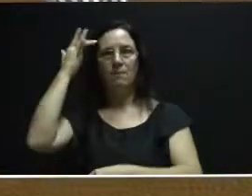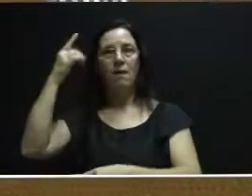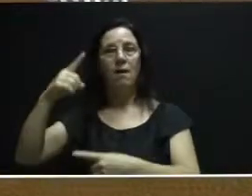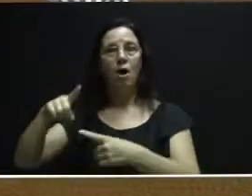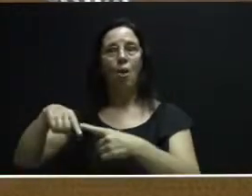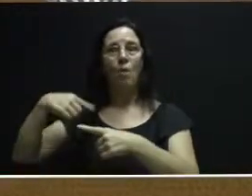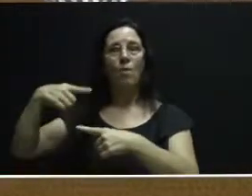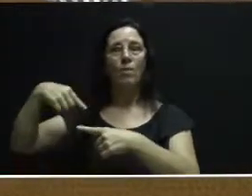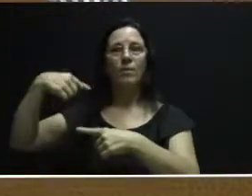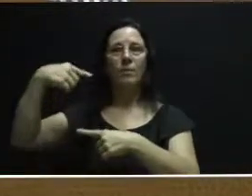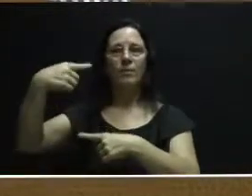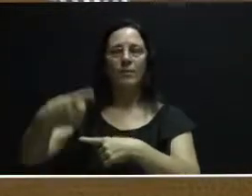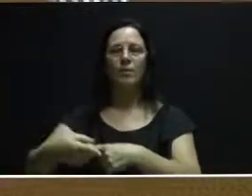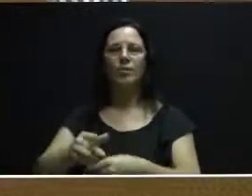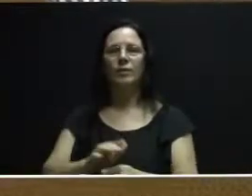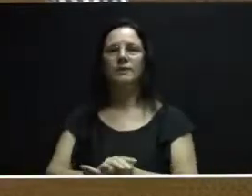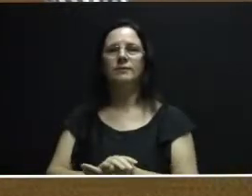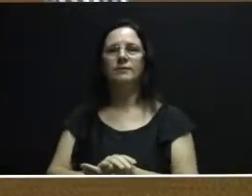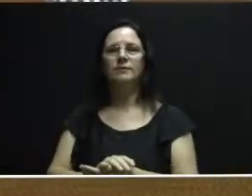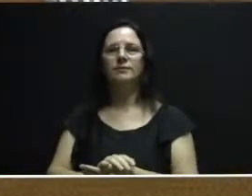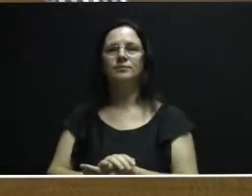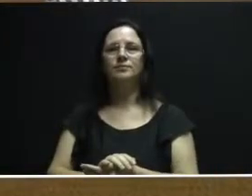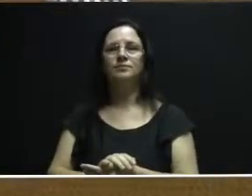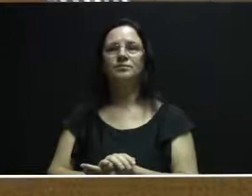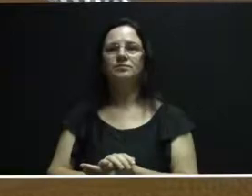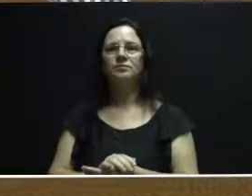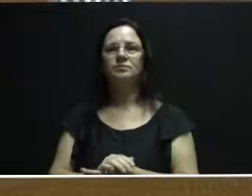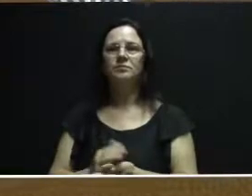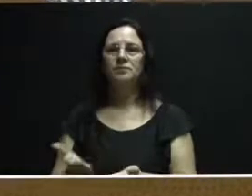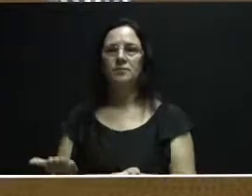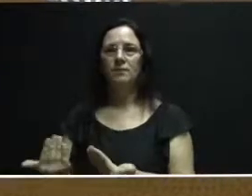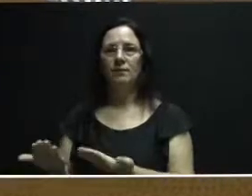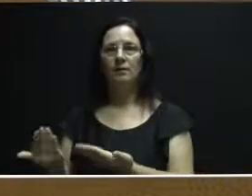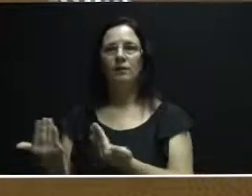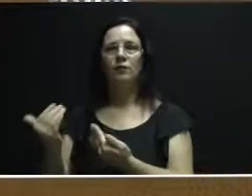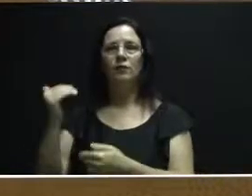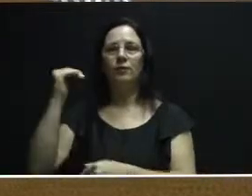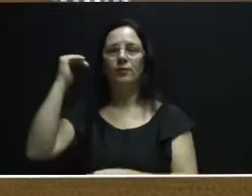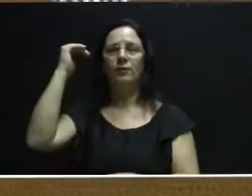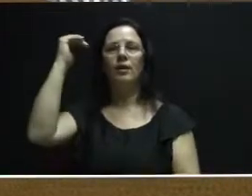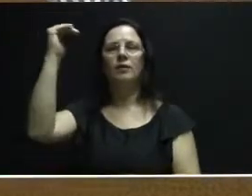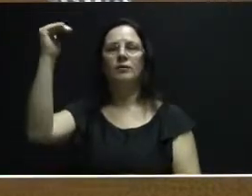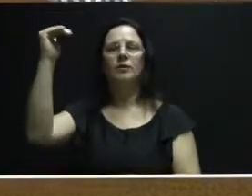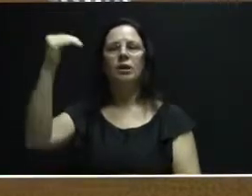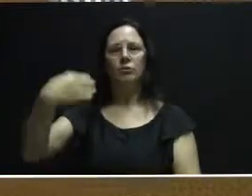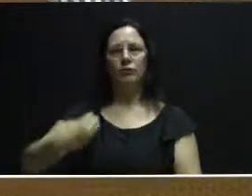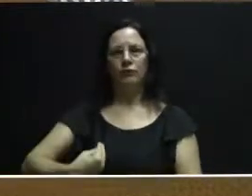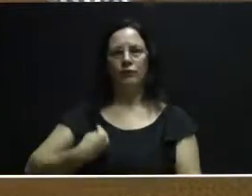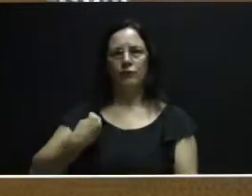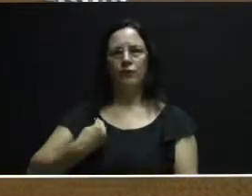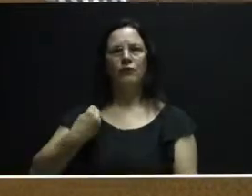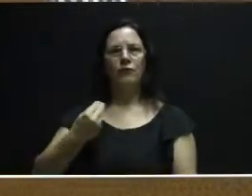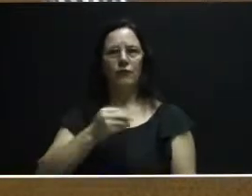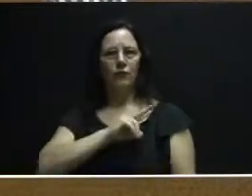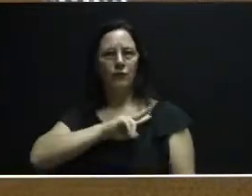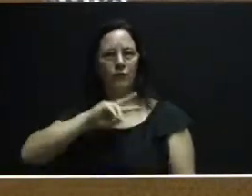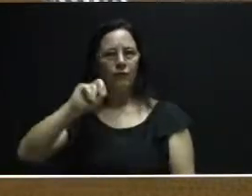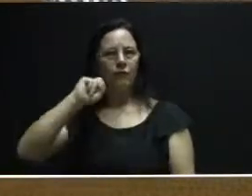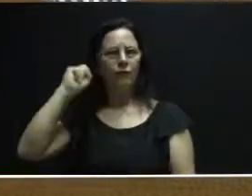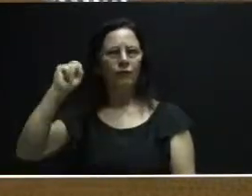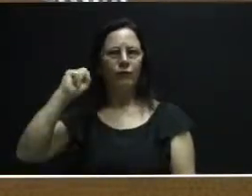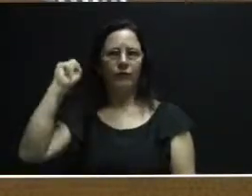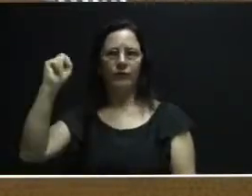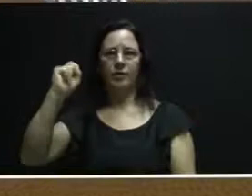quando esse adolescente for adulto, ele poder encarar a sua vida com vitórias e derrotas. A gente só vai querer